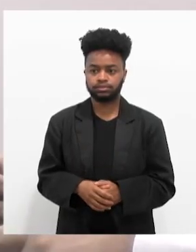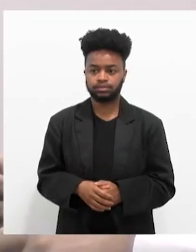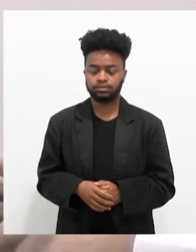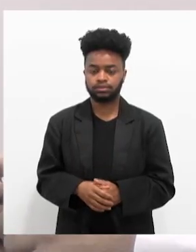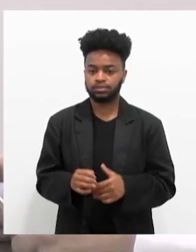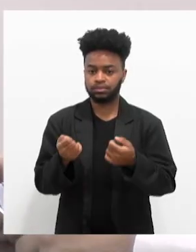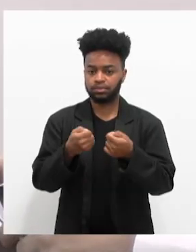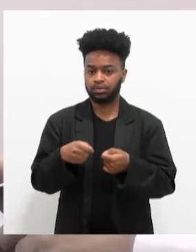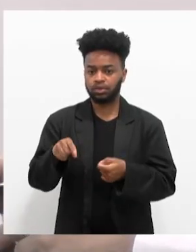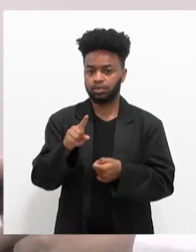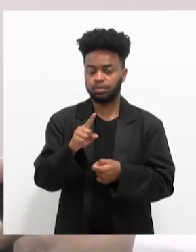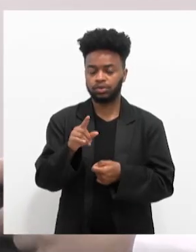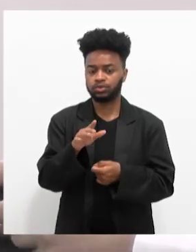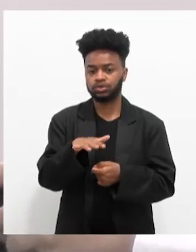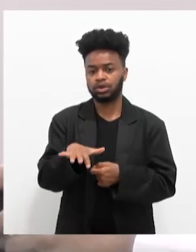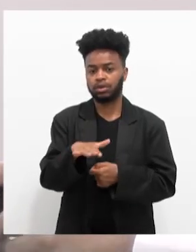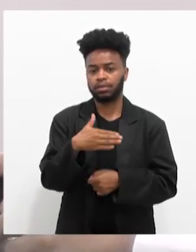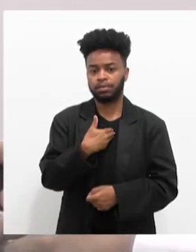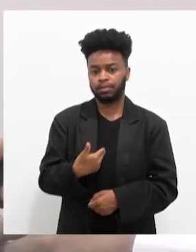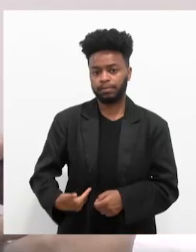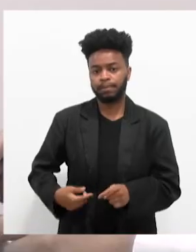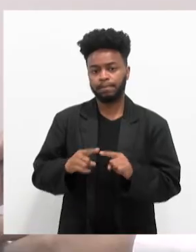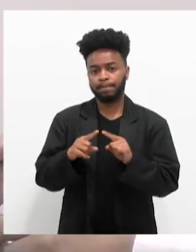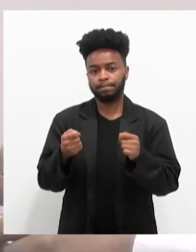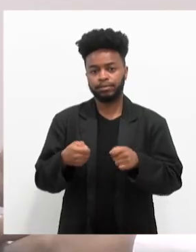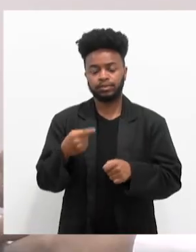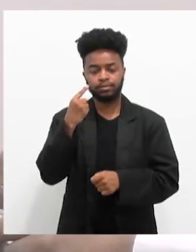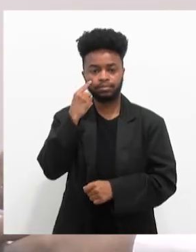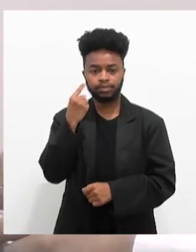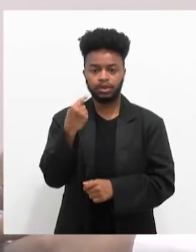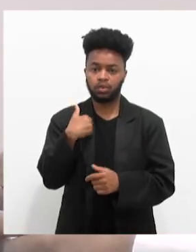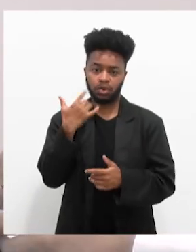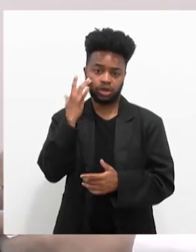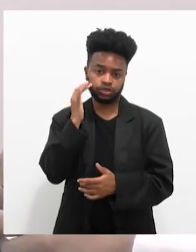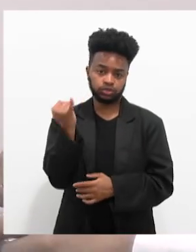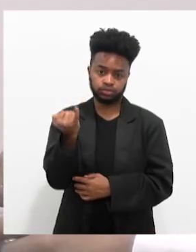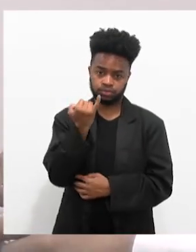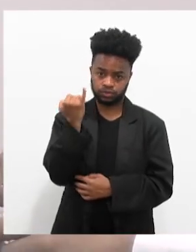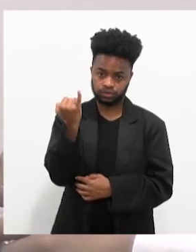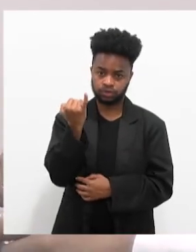os cofres públicos, mas a gente precisa pensar nessa realidade. Então, acho meritório, acho que